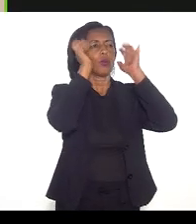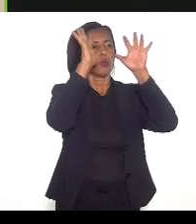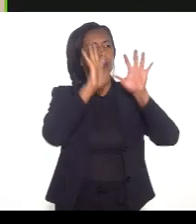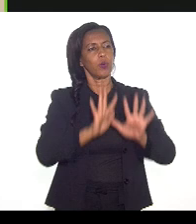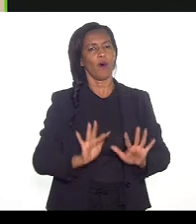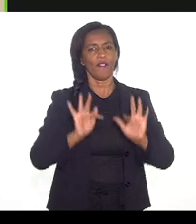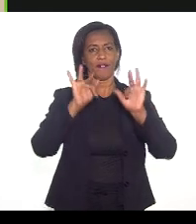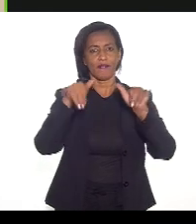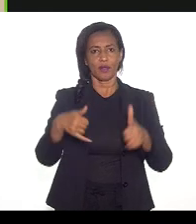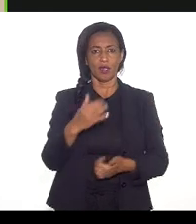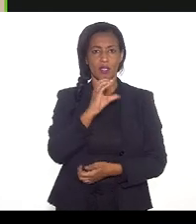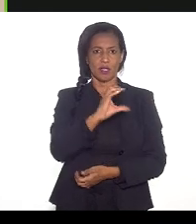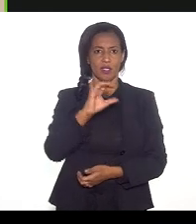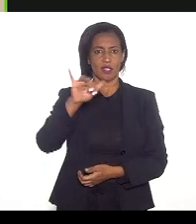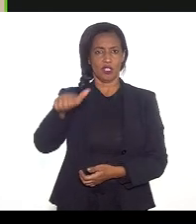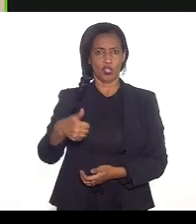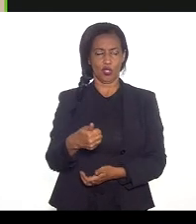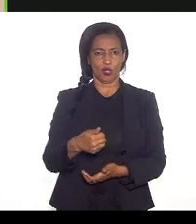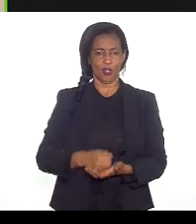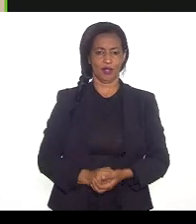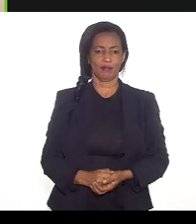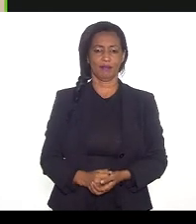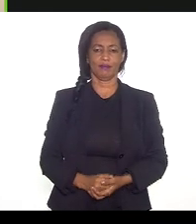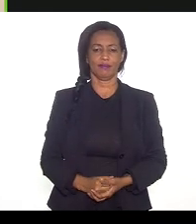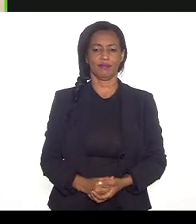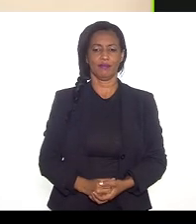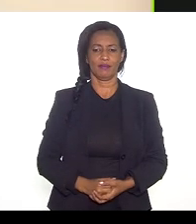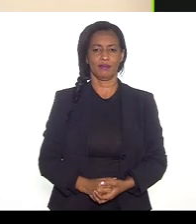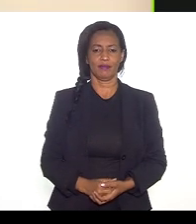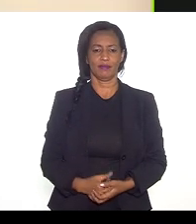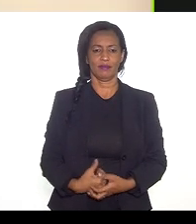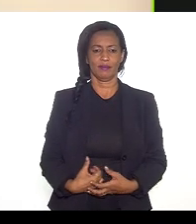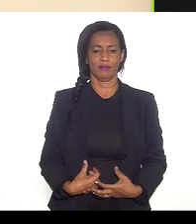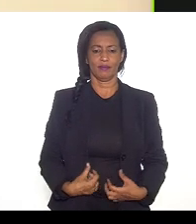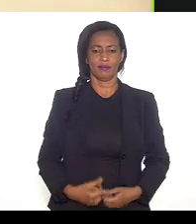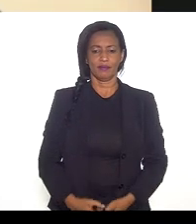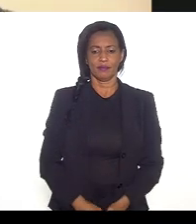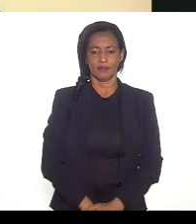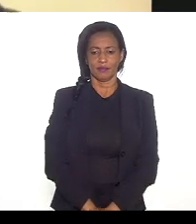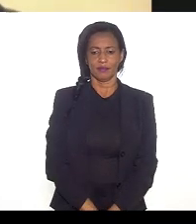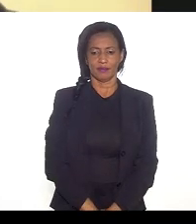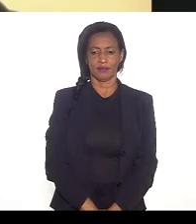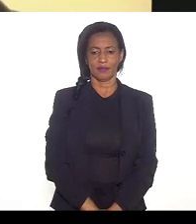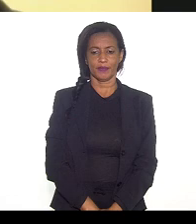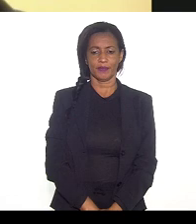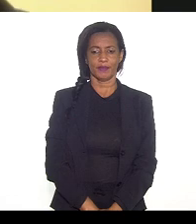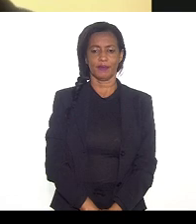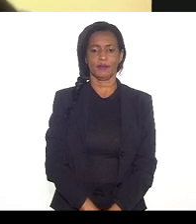encerrada a nossa CCJ. Amém. Até logo mais no plenário. Um abraço. Bom dia a todos.